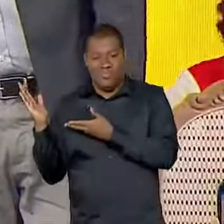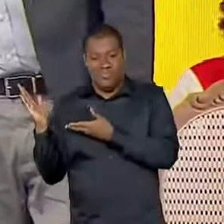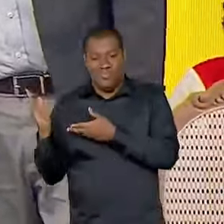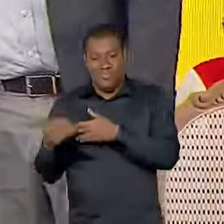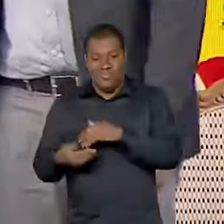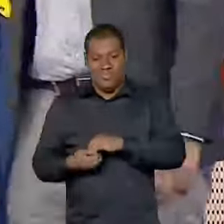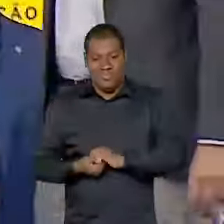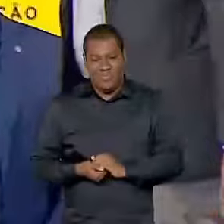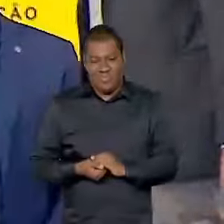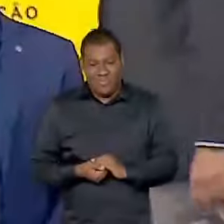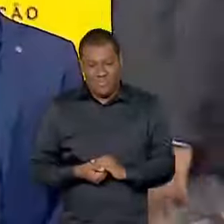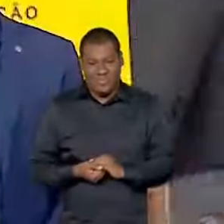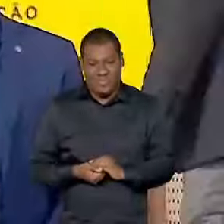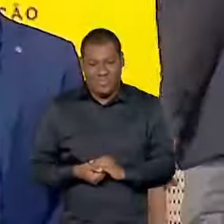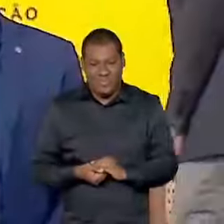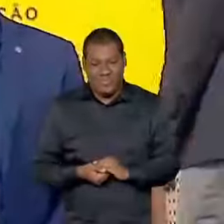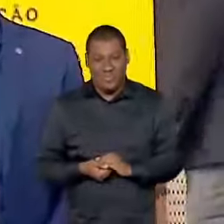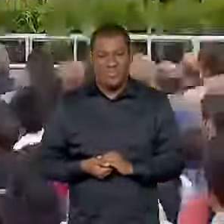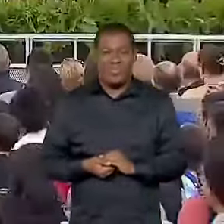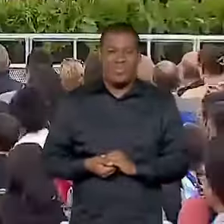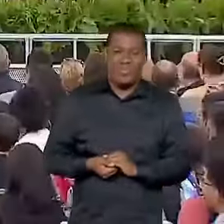Foi, né?